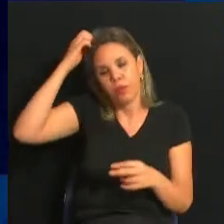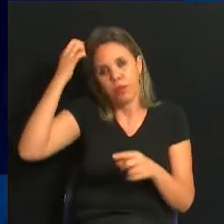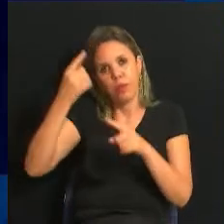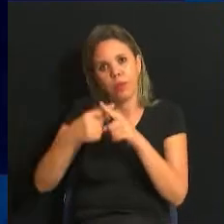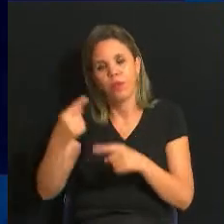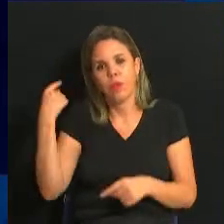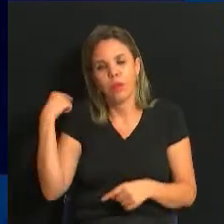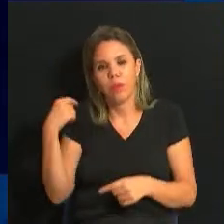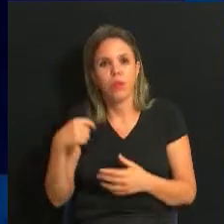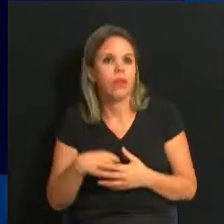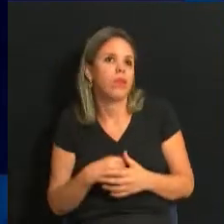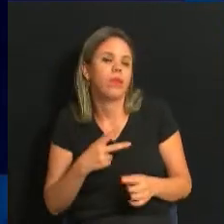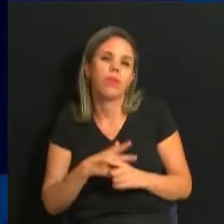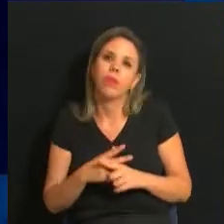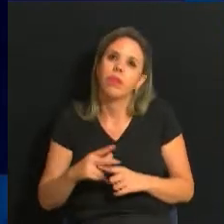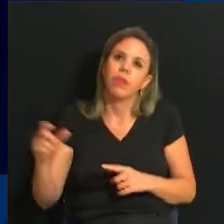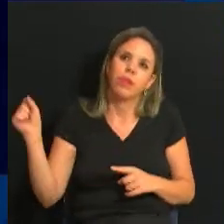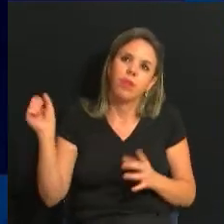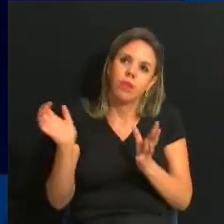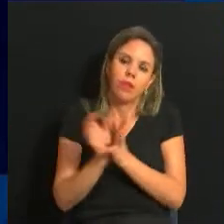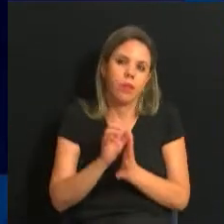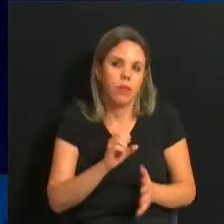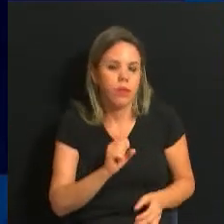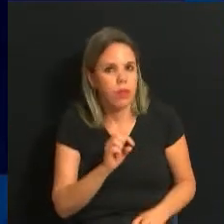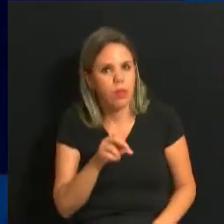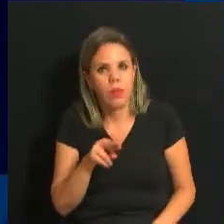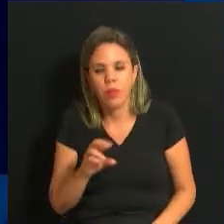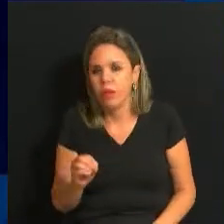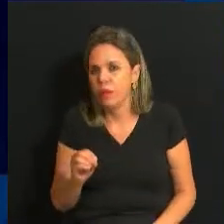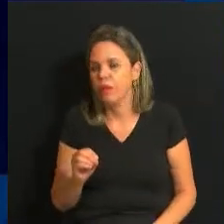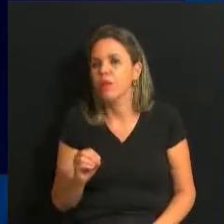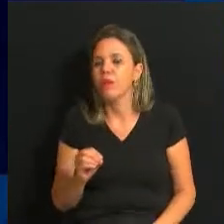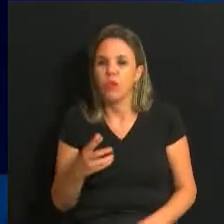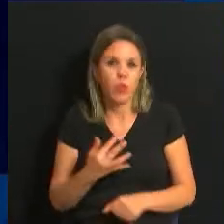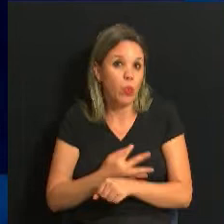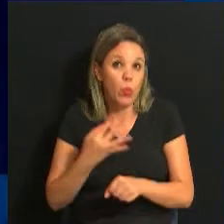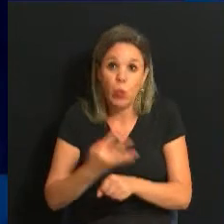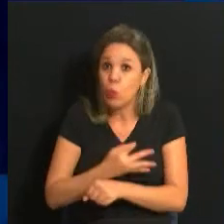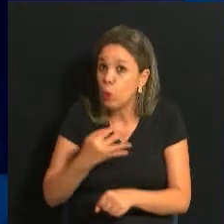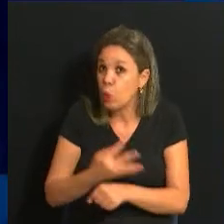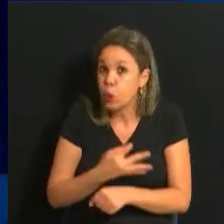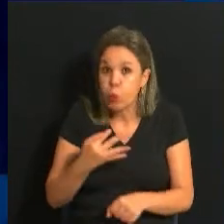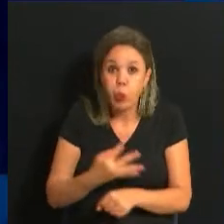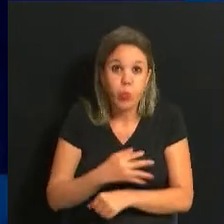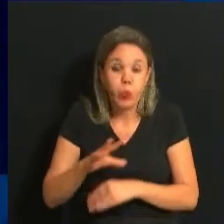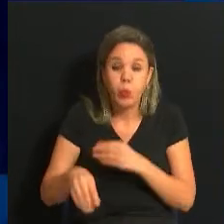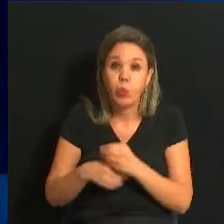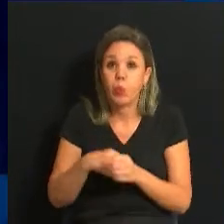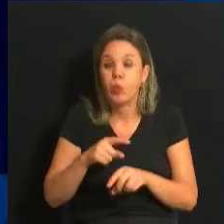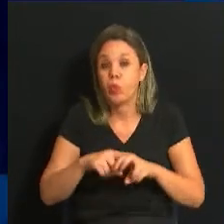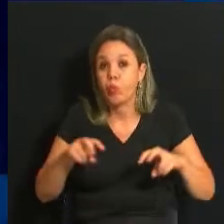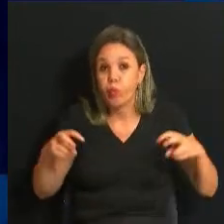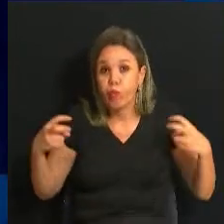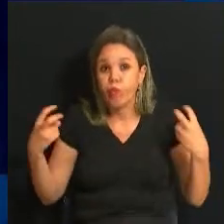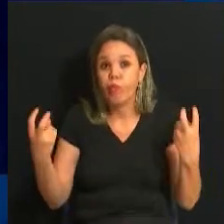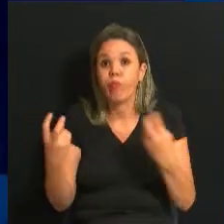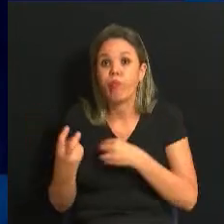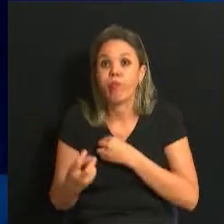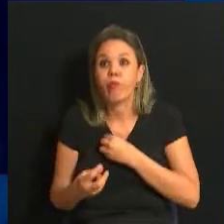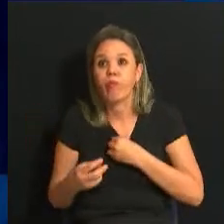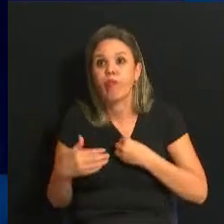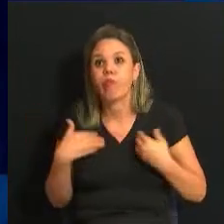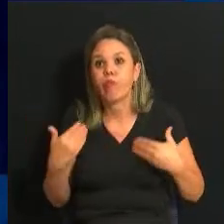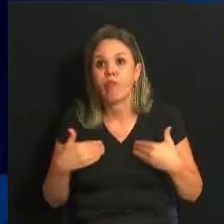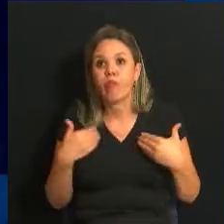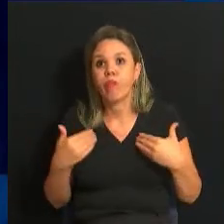rodada, venceu a equipe do Santo André no sufoco, hein? Já nos acréscimos lá no Morumbi. Então vem empolgado aí pelo